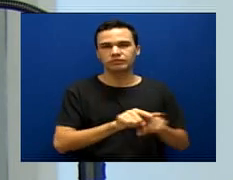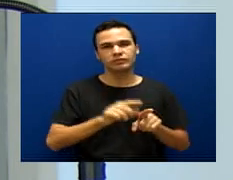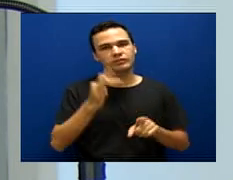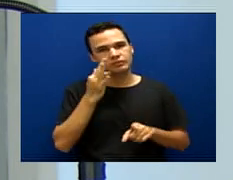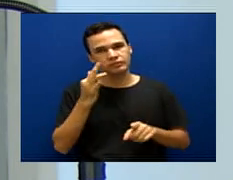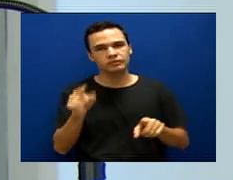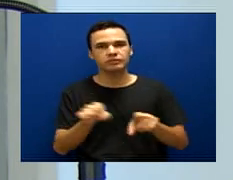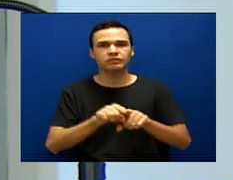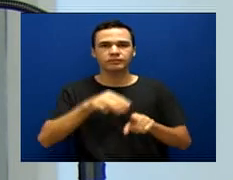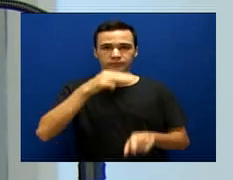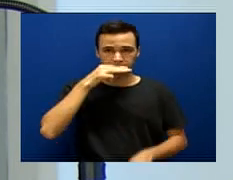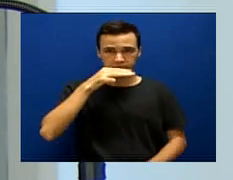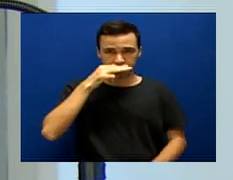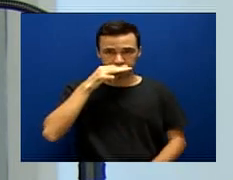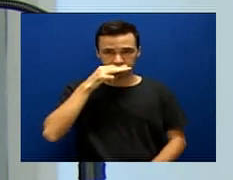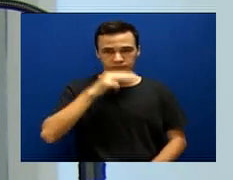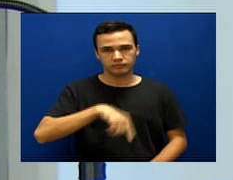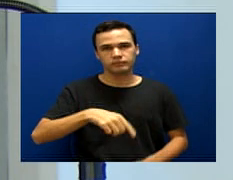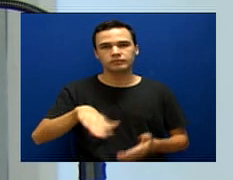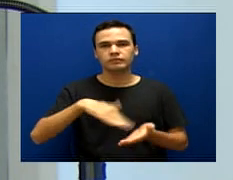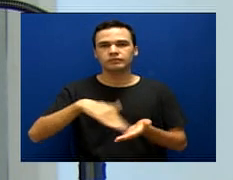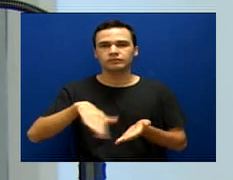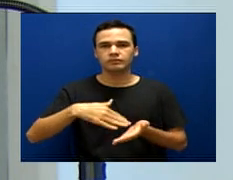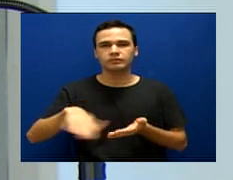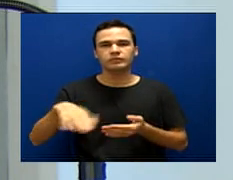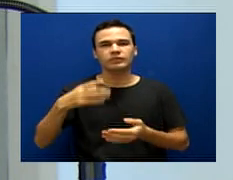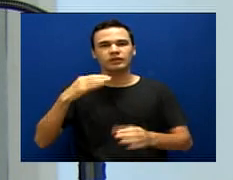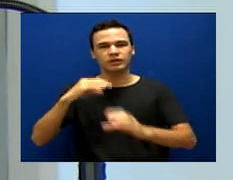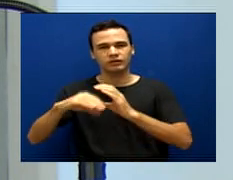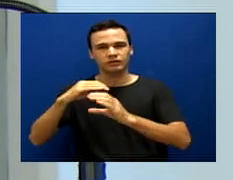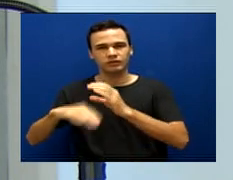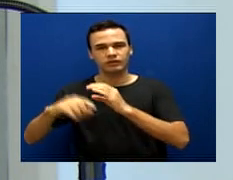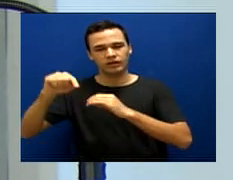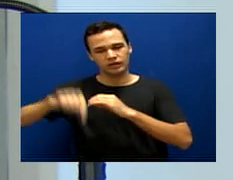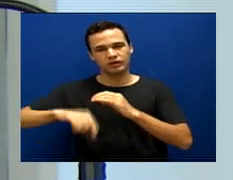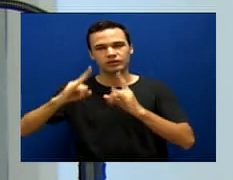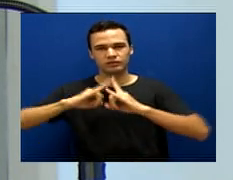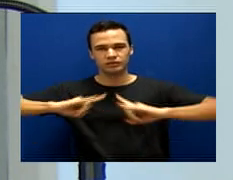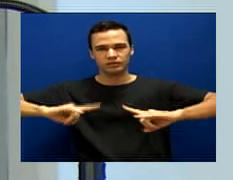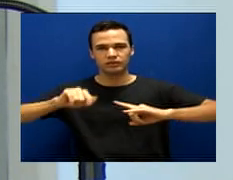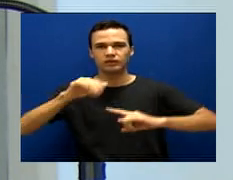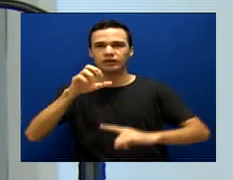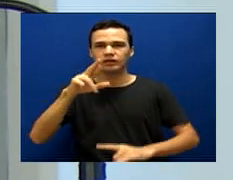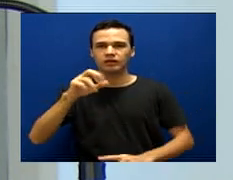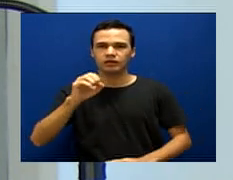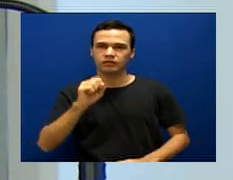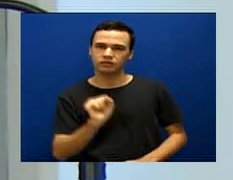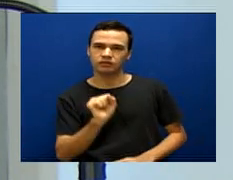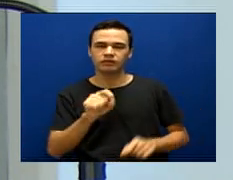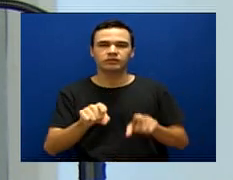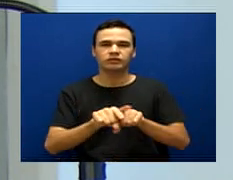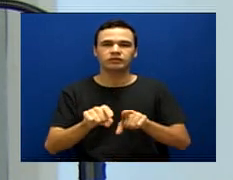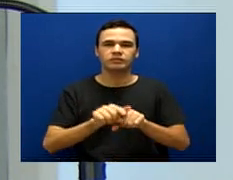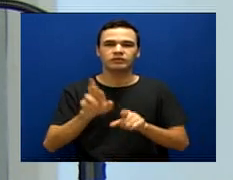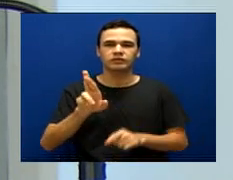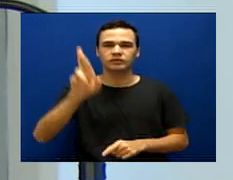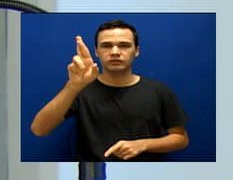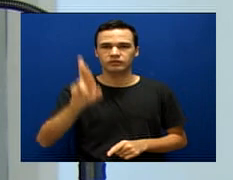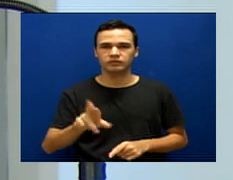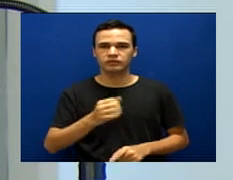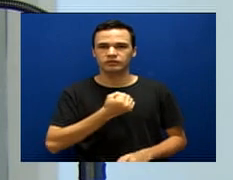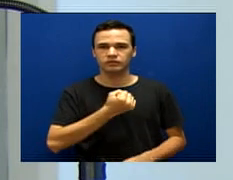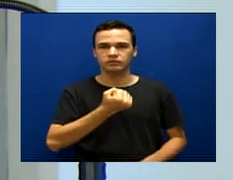e José Francisco Martinez, o secretário de Comunicação Institucional desta Casa, senhor Carlos Garbo, o chefe da